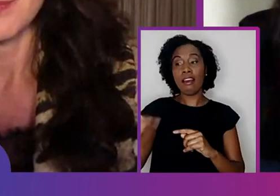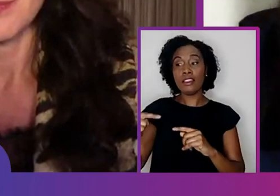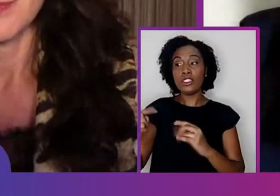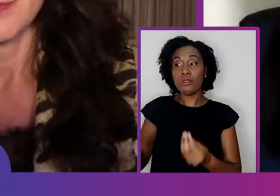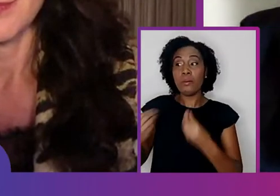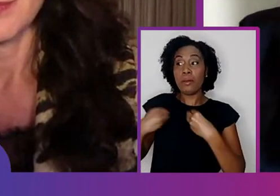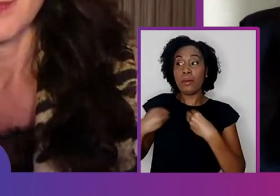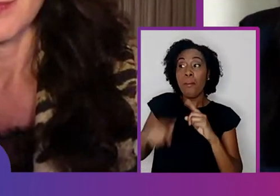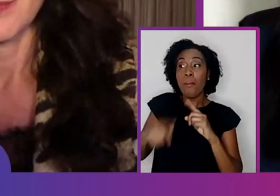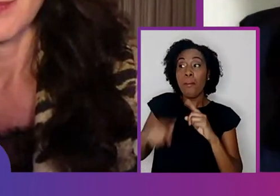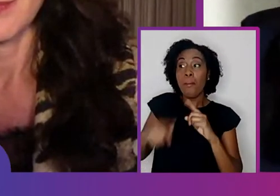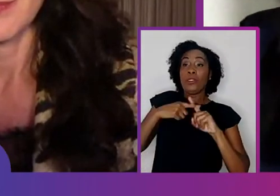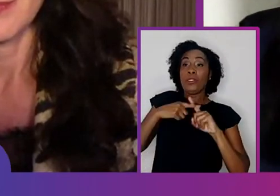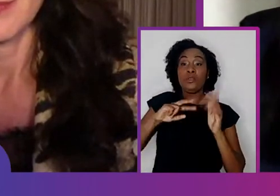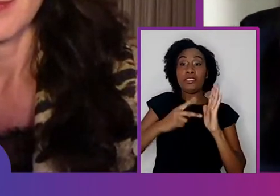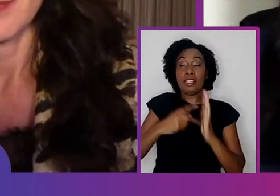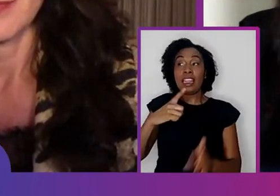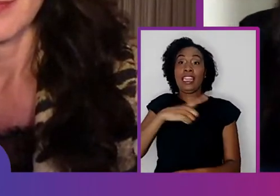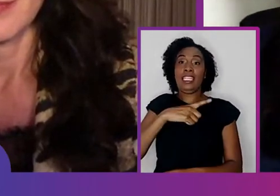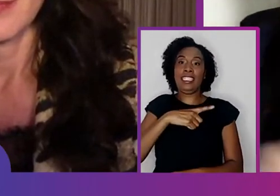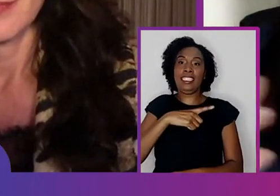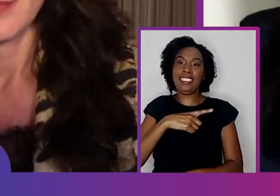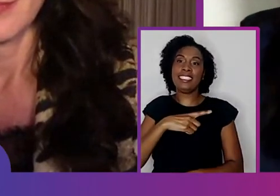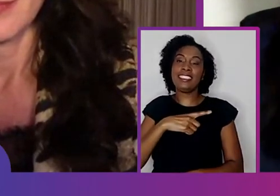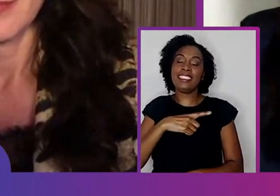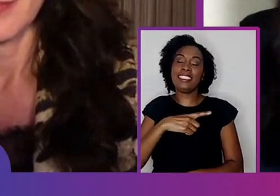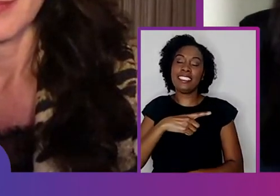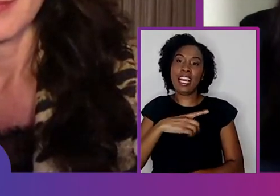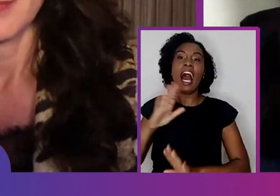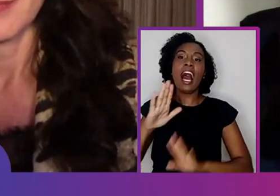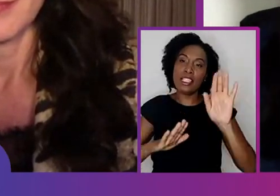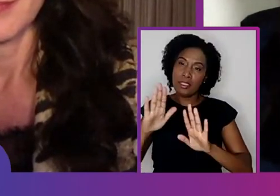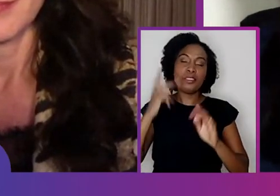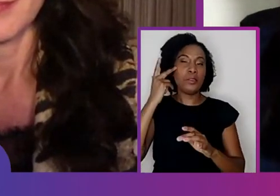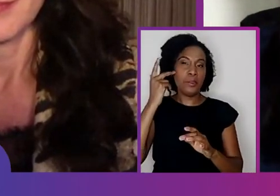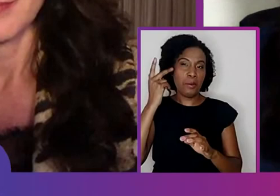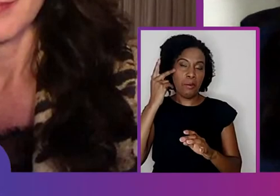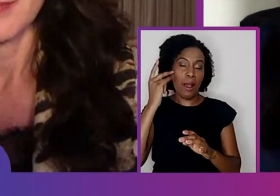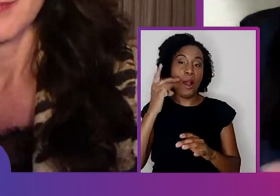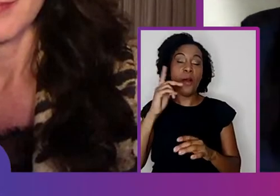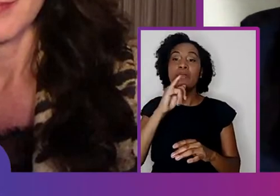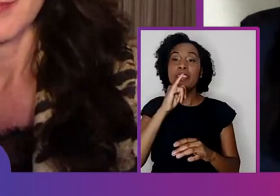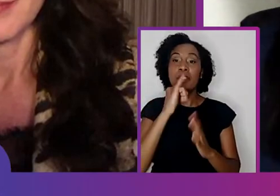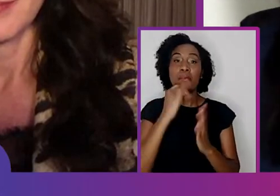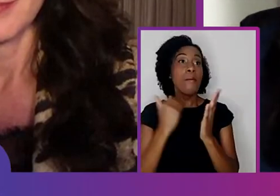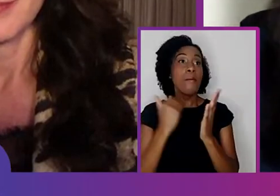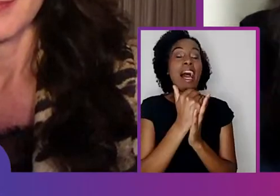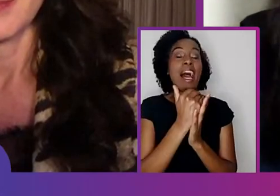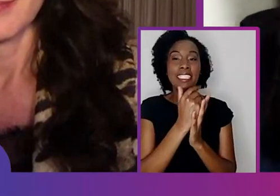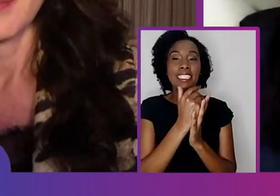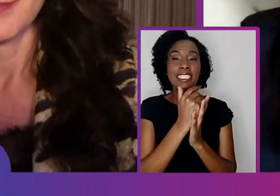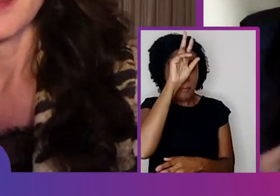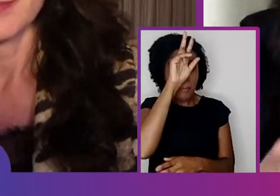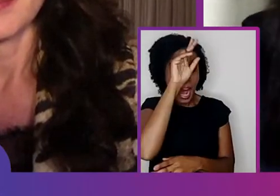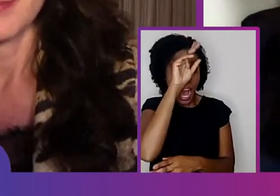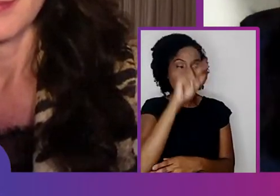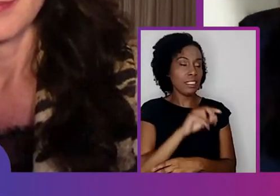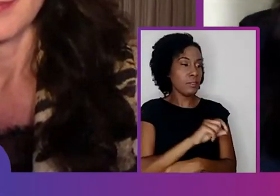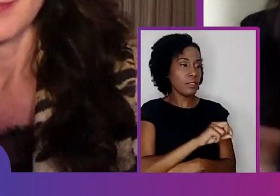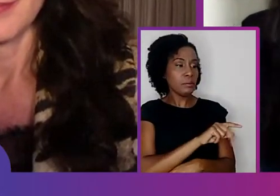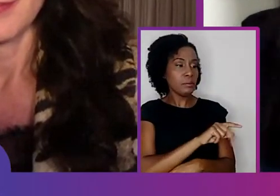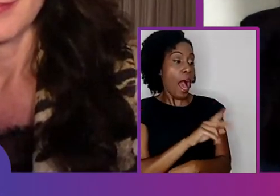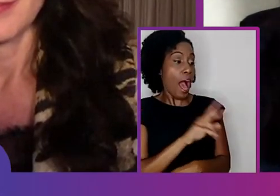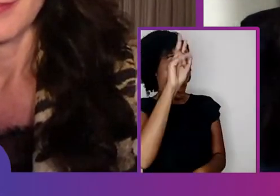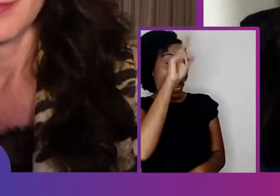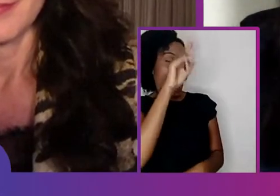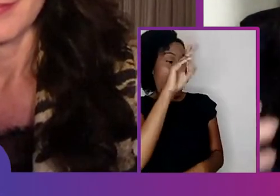positivo quando é negativo, tudo bem. Todo mundo já experimentou isso. Quem tem medo de barata, qualquer sombra no chão vira barata. Depois você olha, não, é só